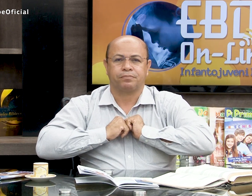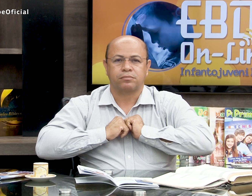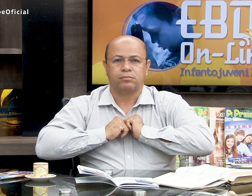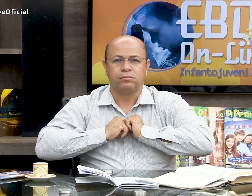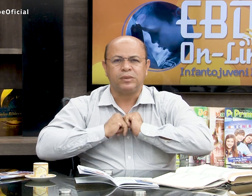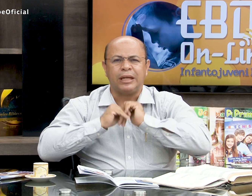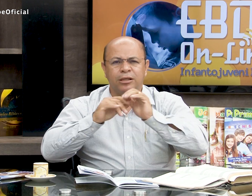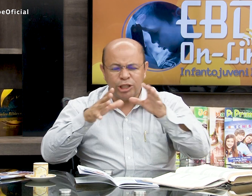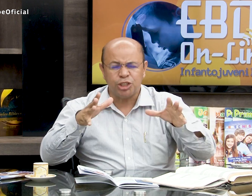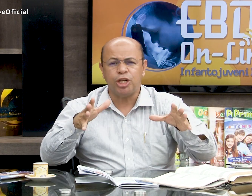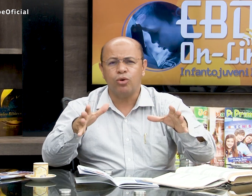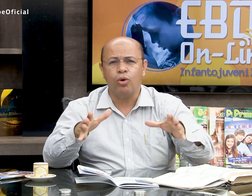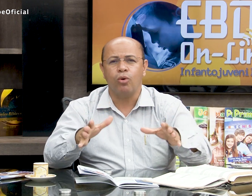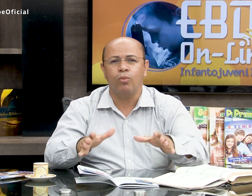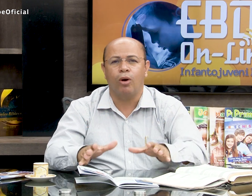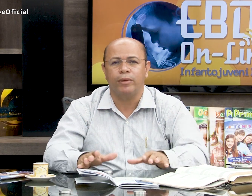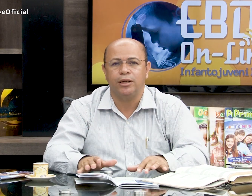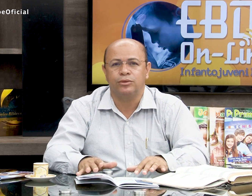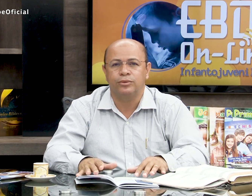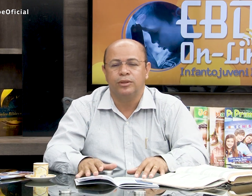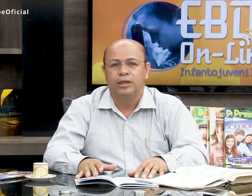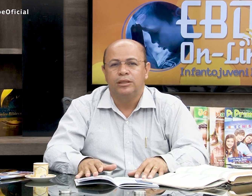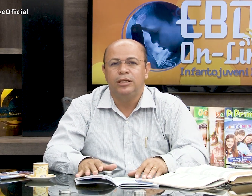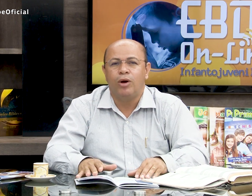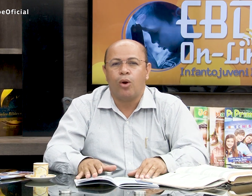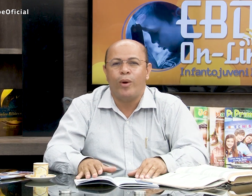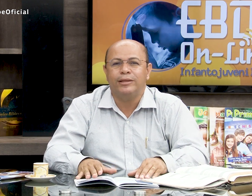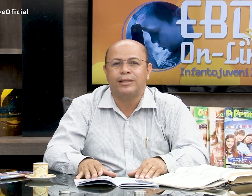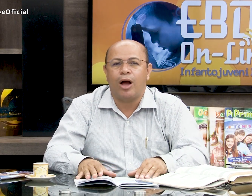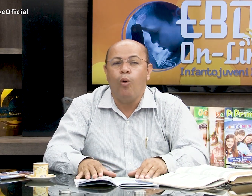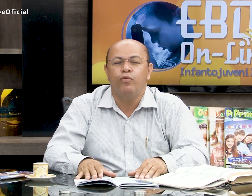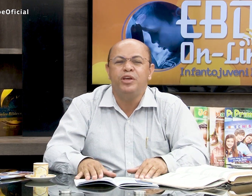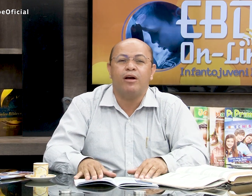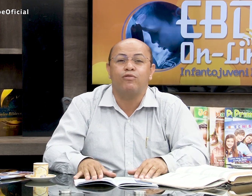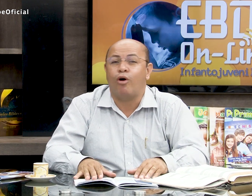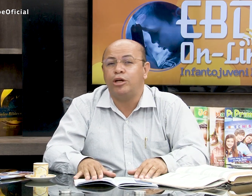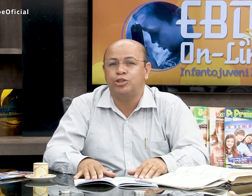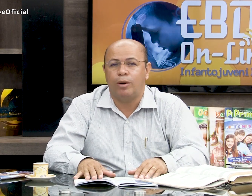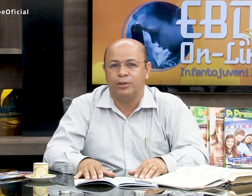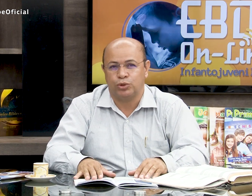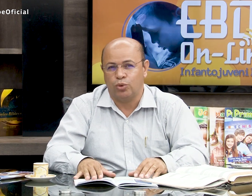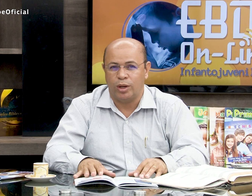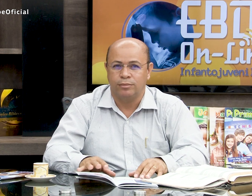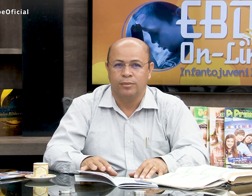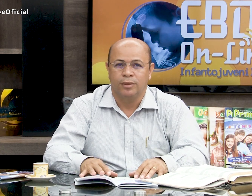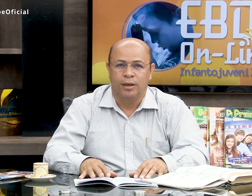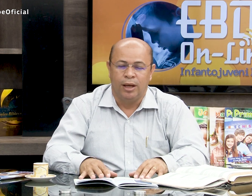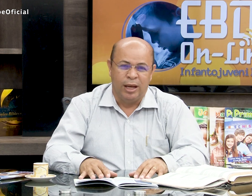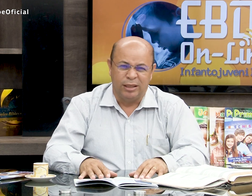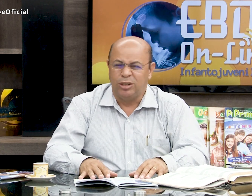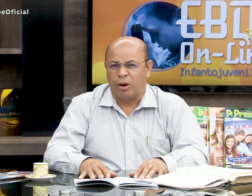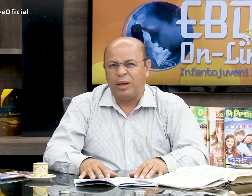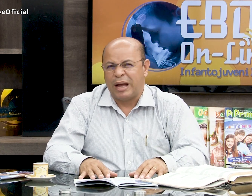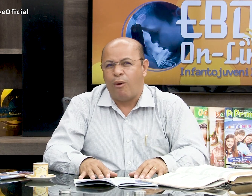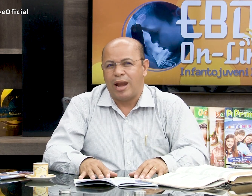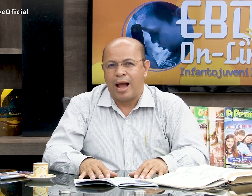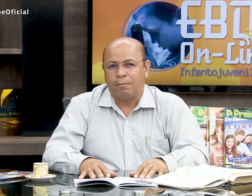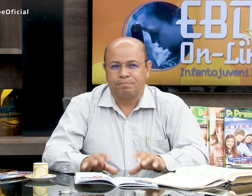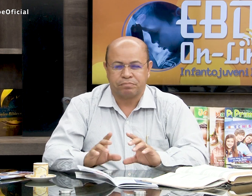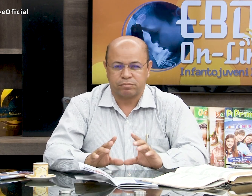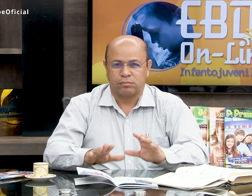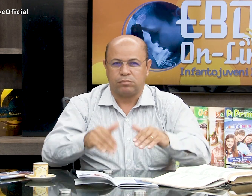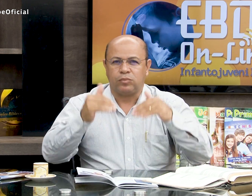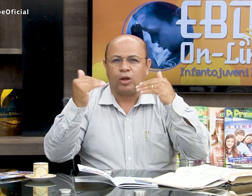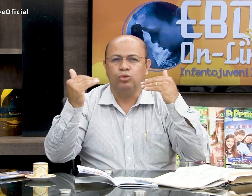Pergunta lá já chegou algum momento de não aguentar ouvir a voz de uma pessoa de não aguentar